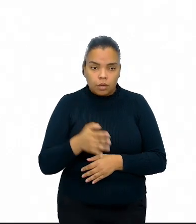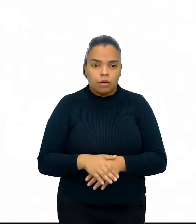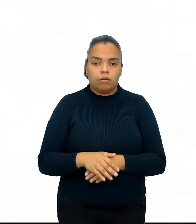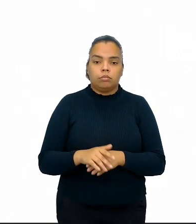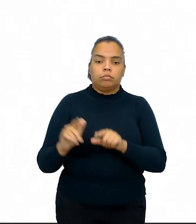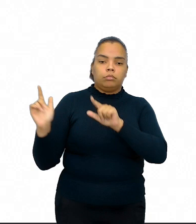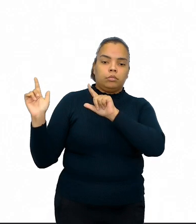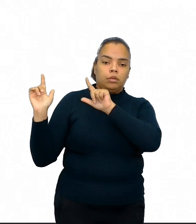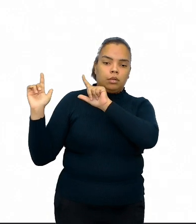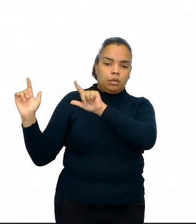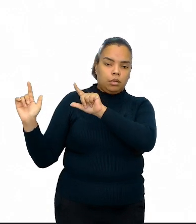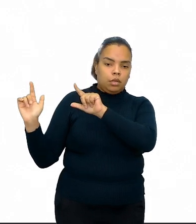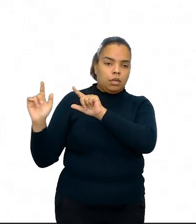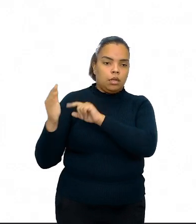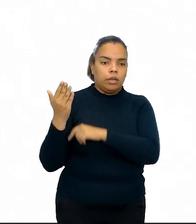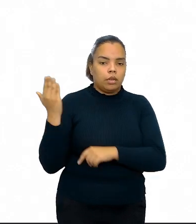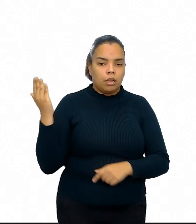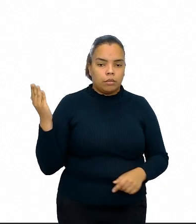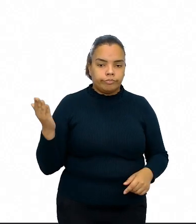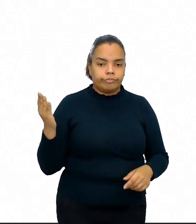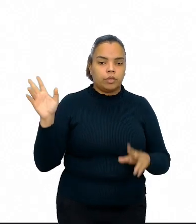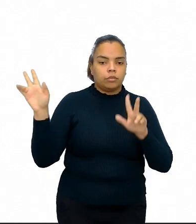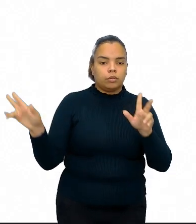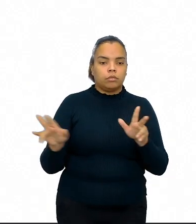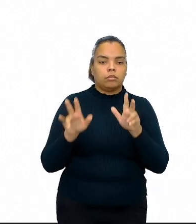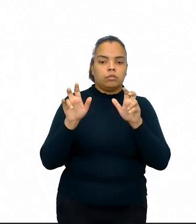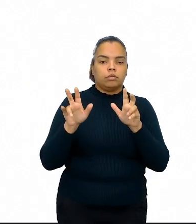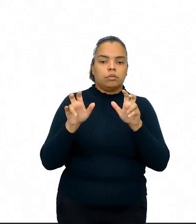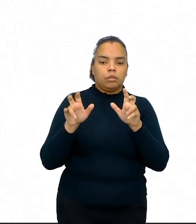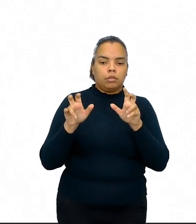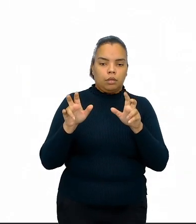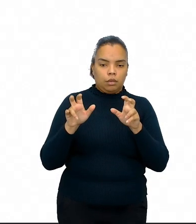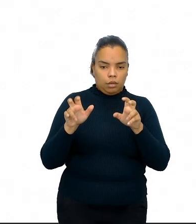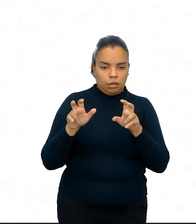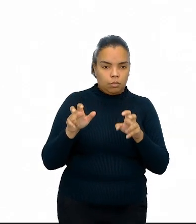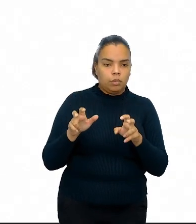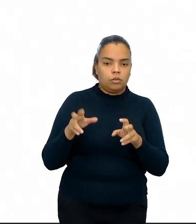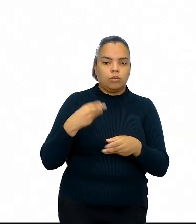nós deixamos as referências das quais nós nos pautamos para o